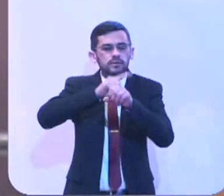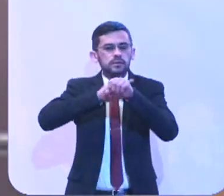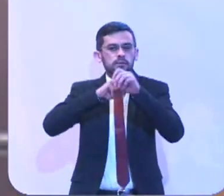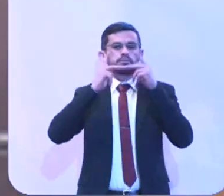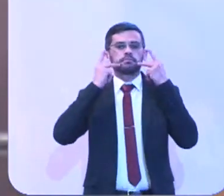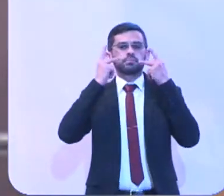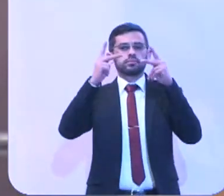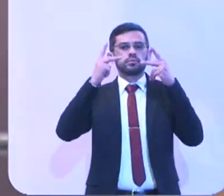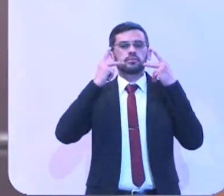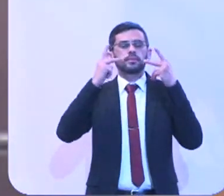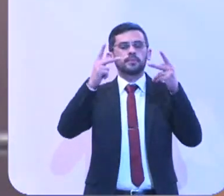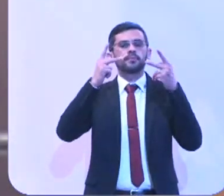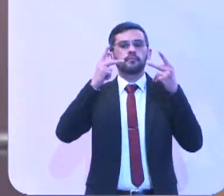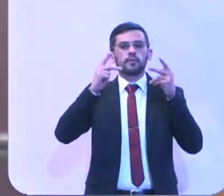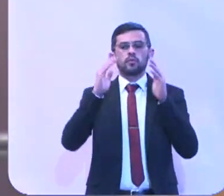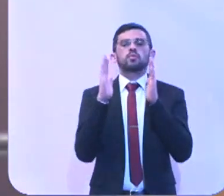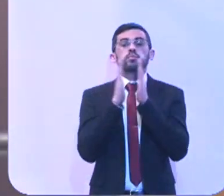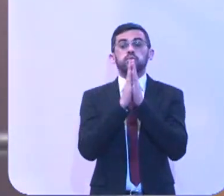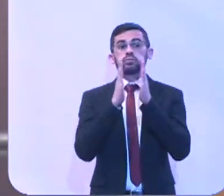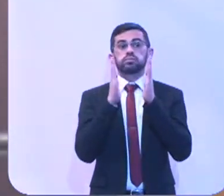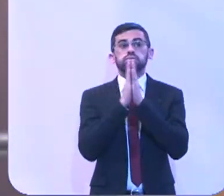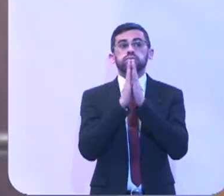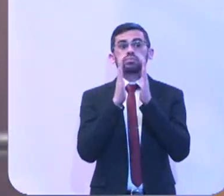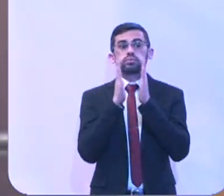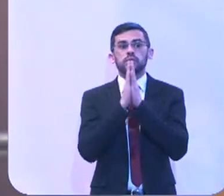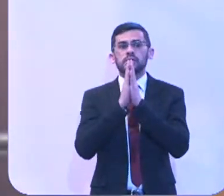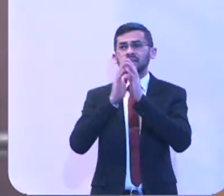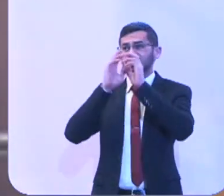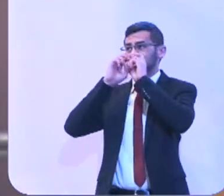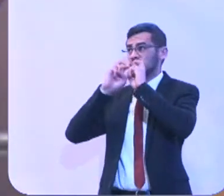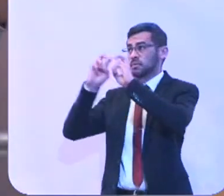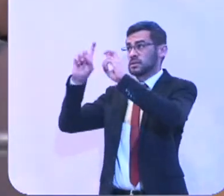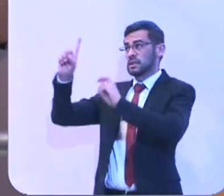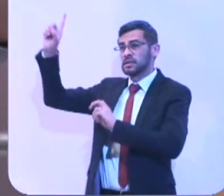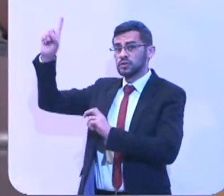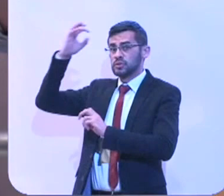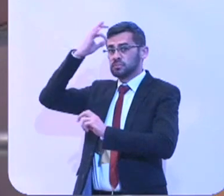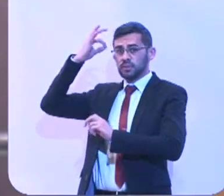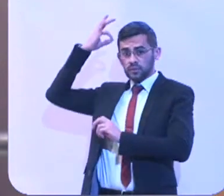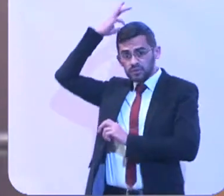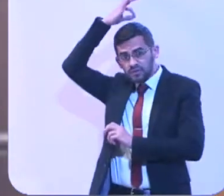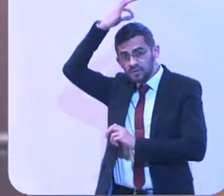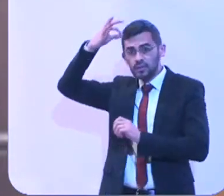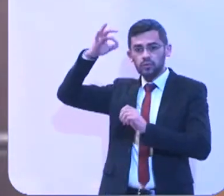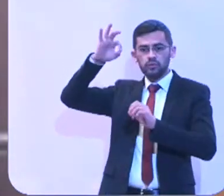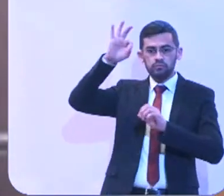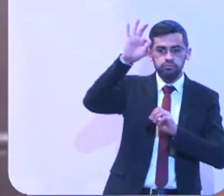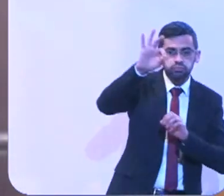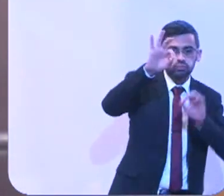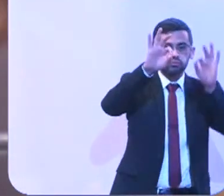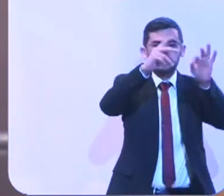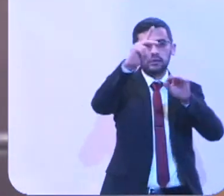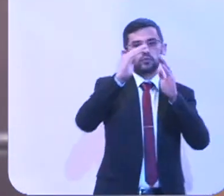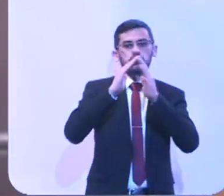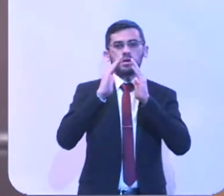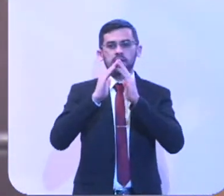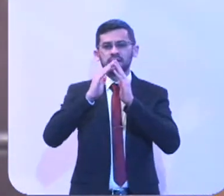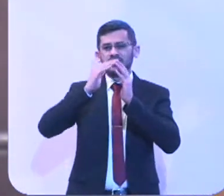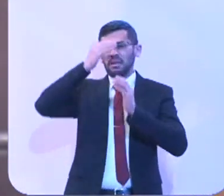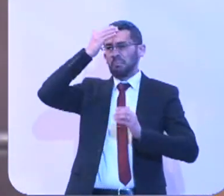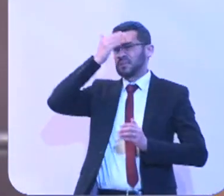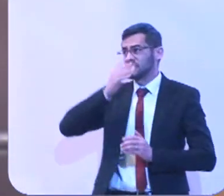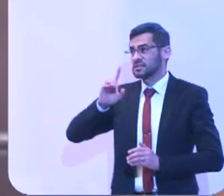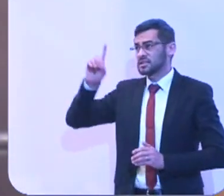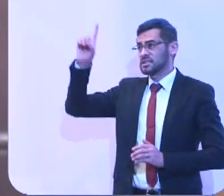de pregação orando, clamando que o vento do Espírito sopre na sua casa, que a presença